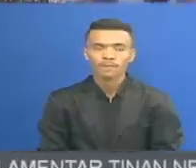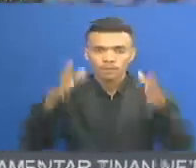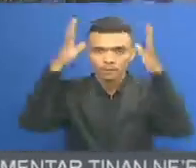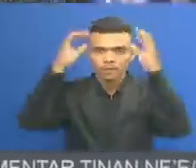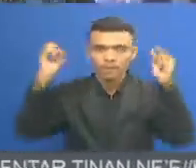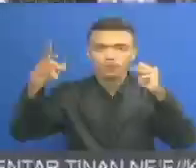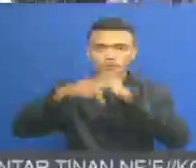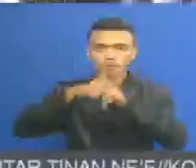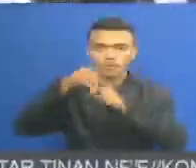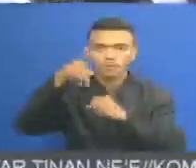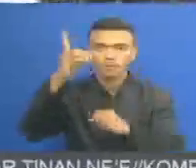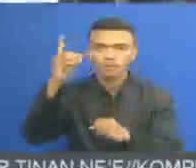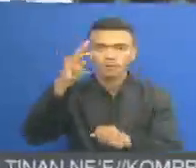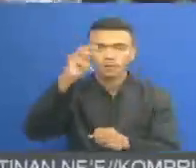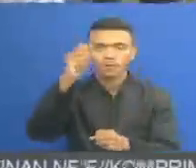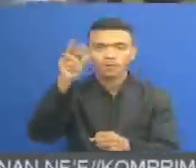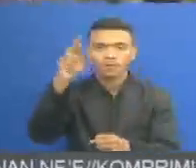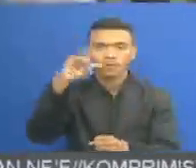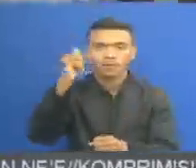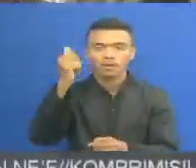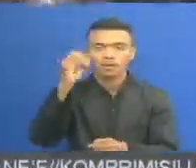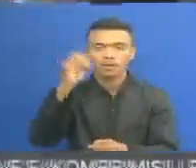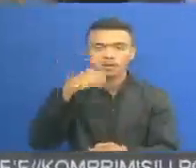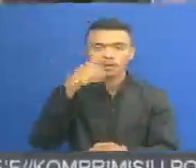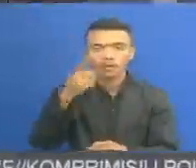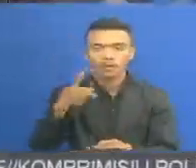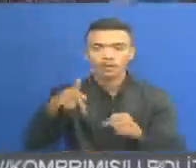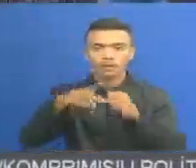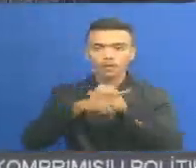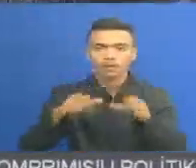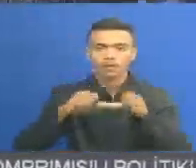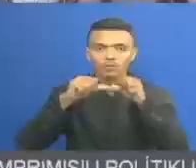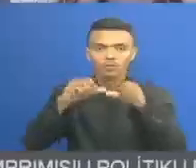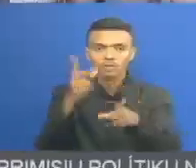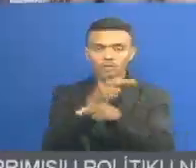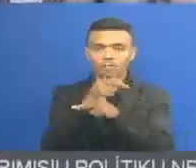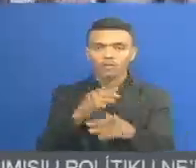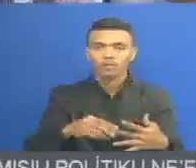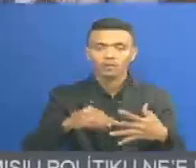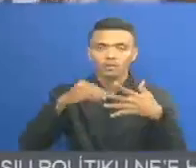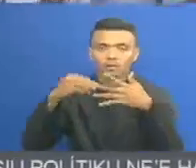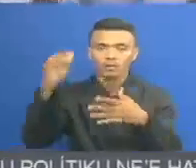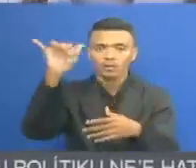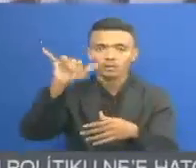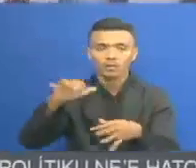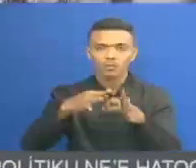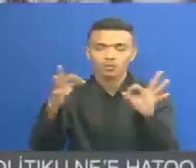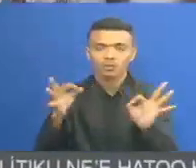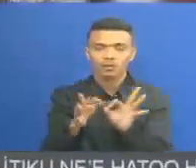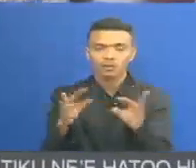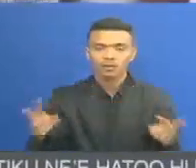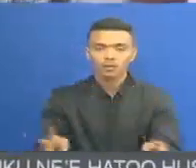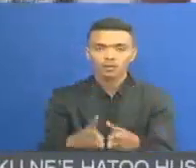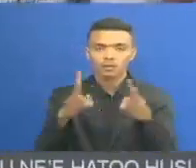Presidente Partido Democrático Mariano Assanami Sabino Hateten, Partido Democrático se continua a defender prioridade Sira, onde radia condição na